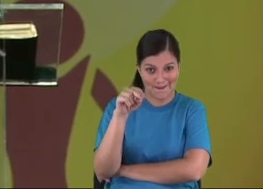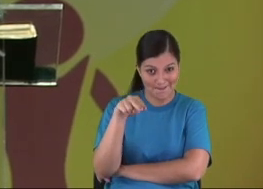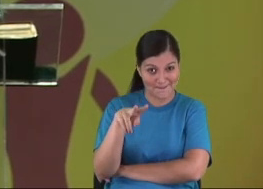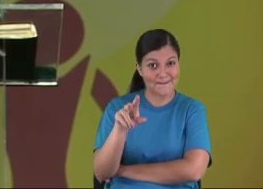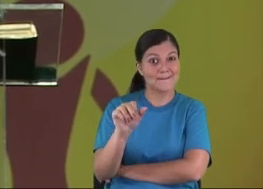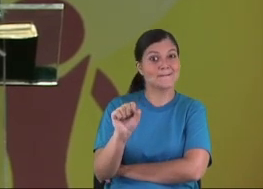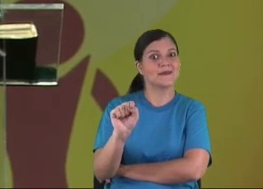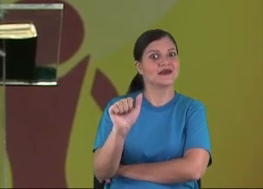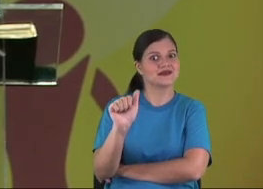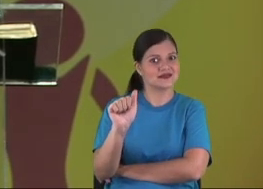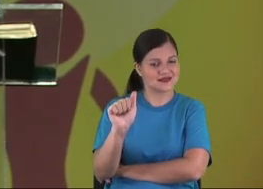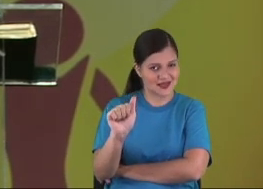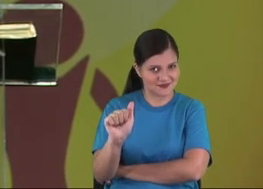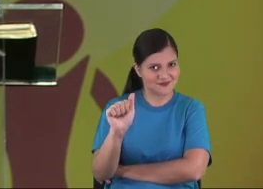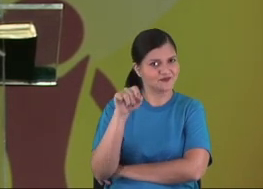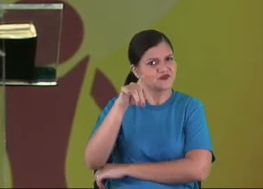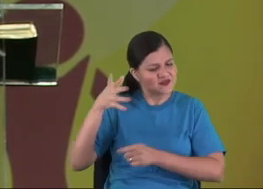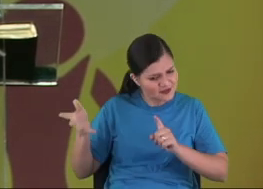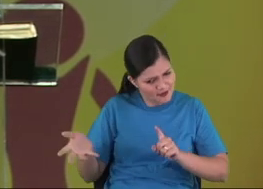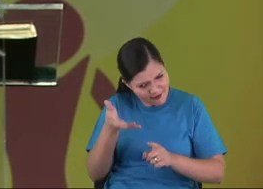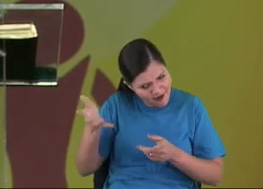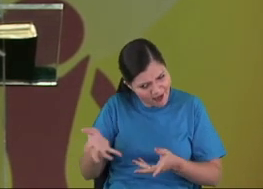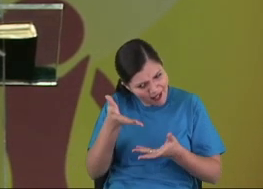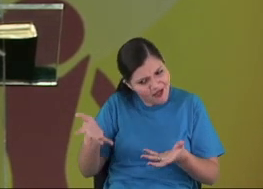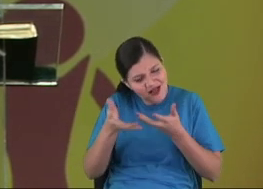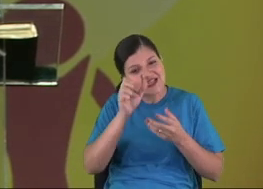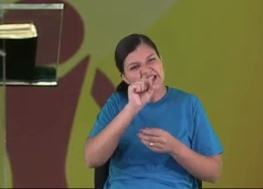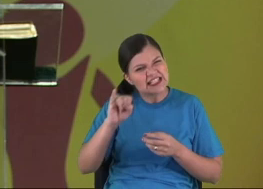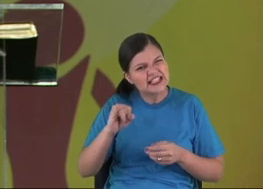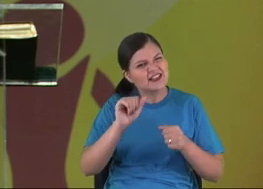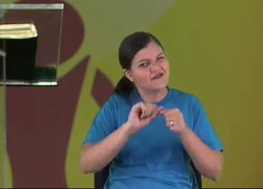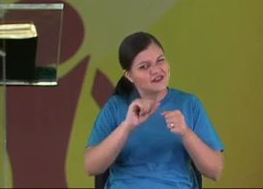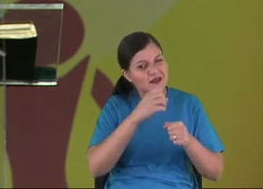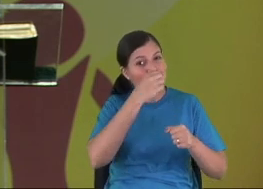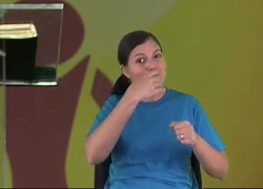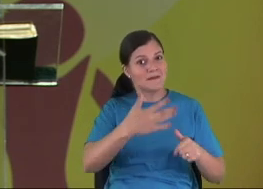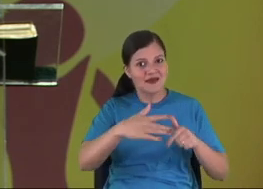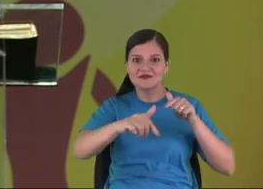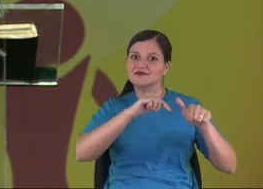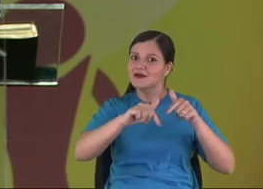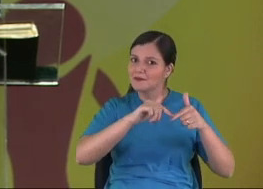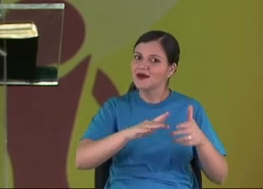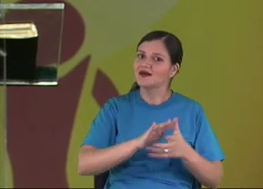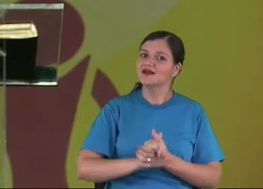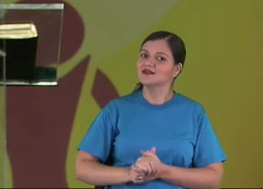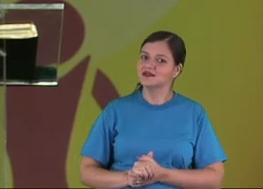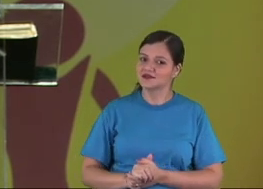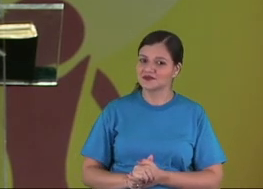os seus trabalhos.